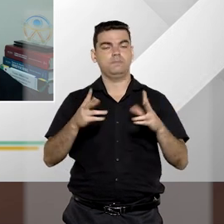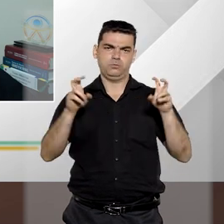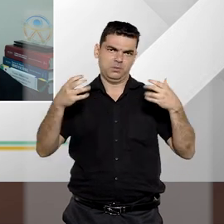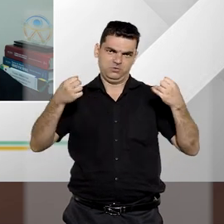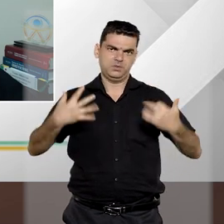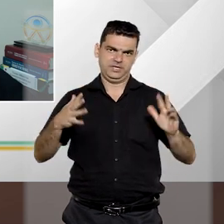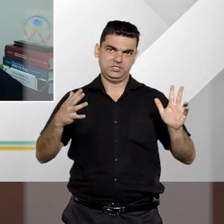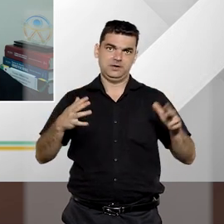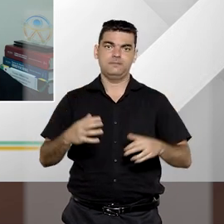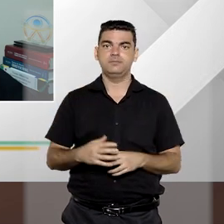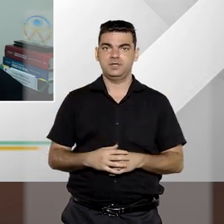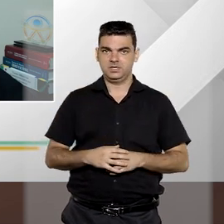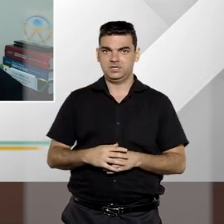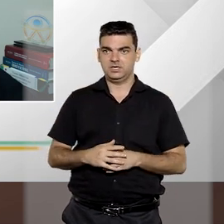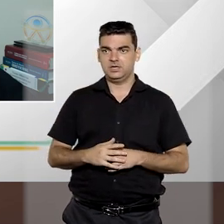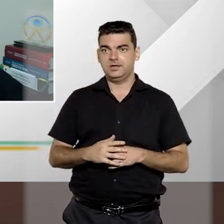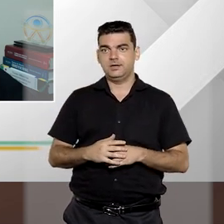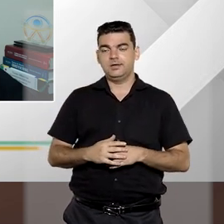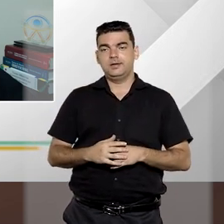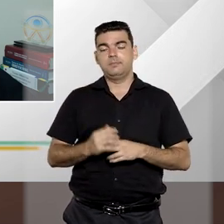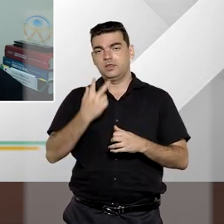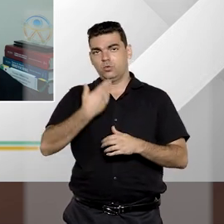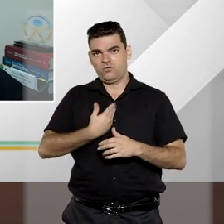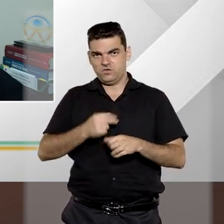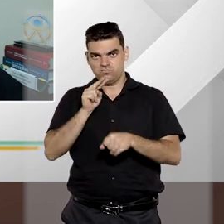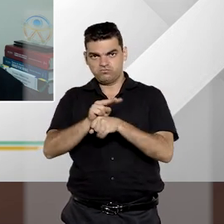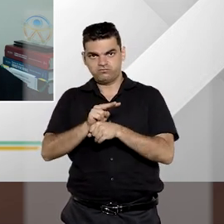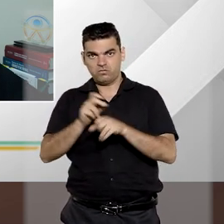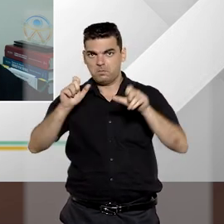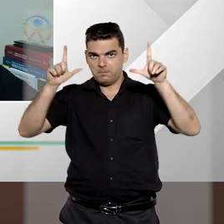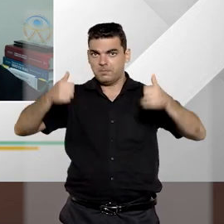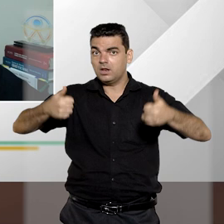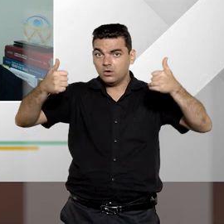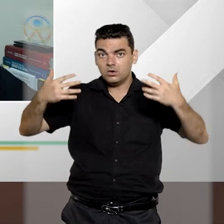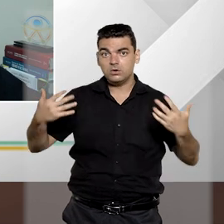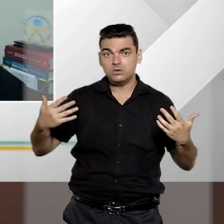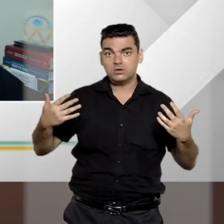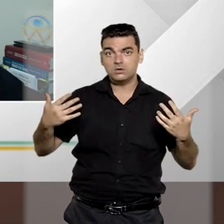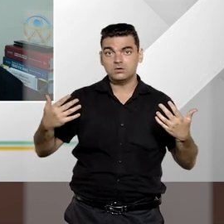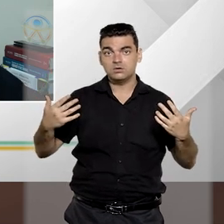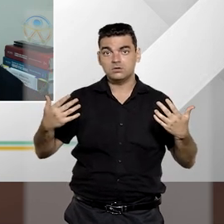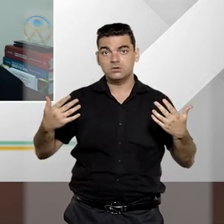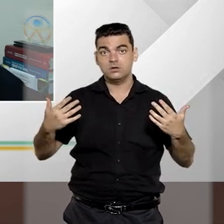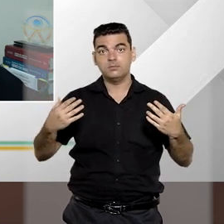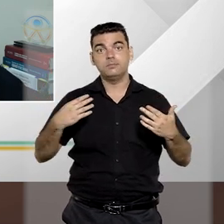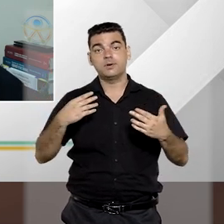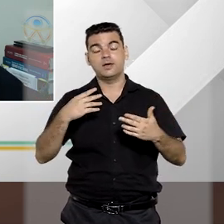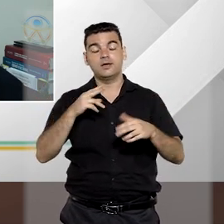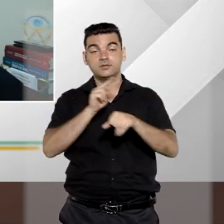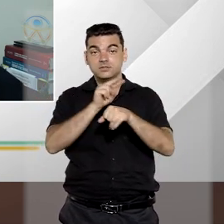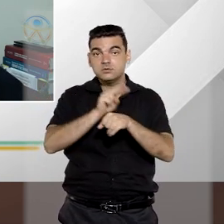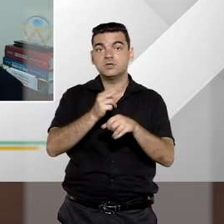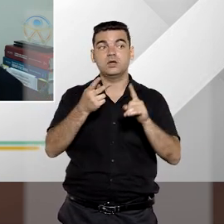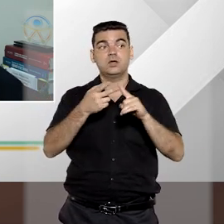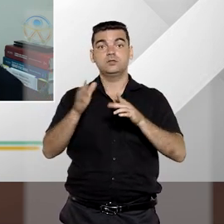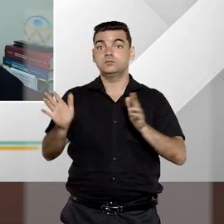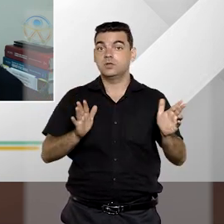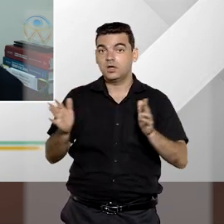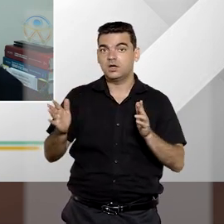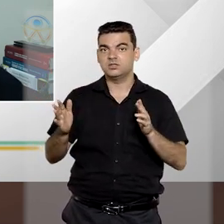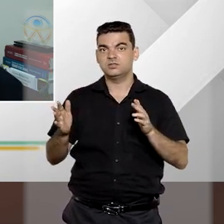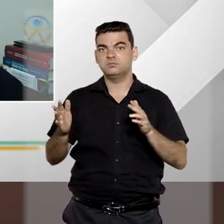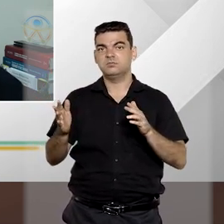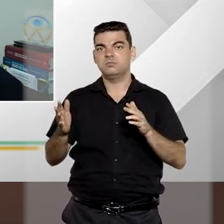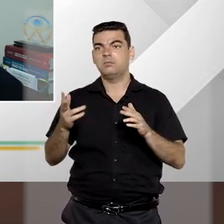gente mencionou há pouco, incentivam setores público e privado a respeitarem e a investirem mais no quesito acessibilidade? É uma